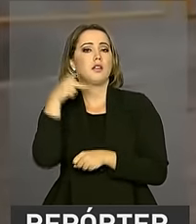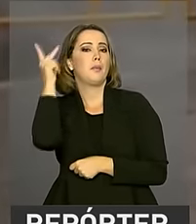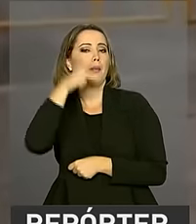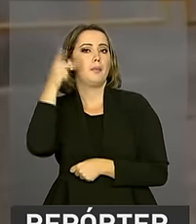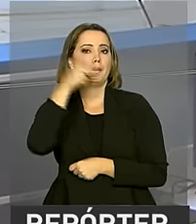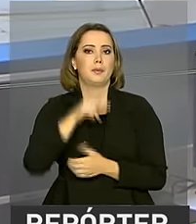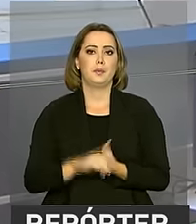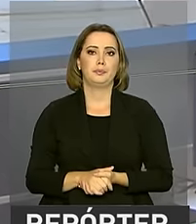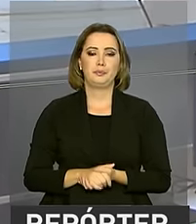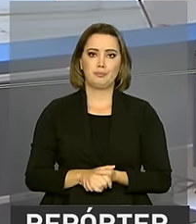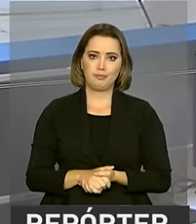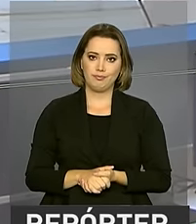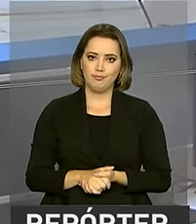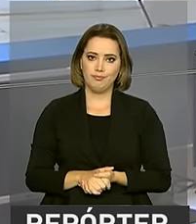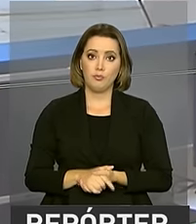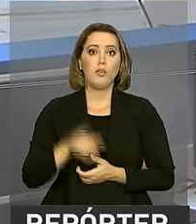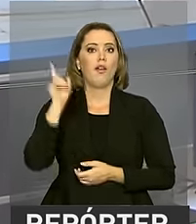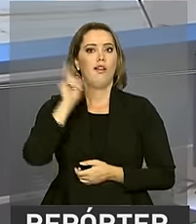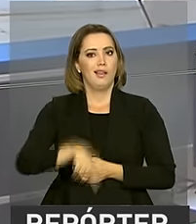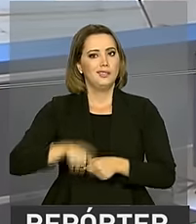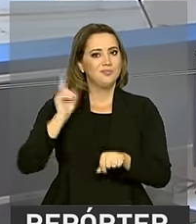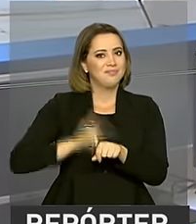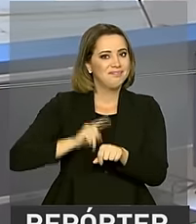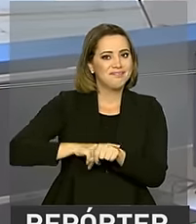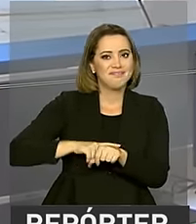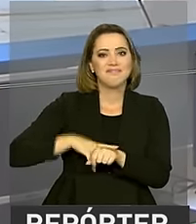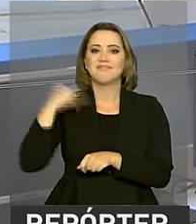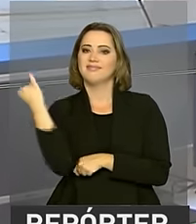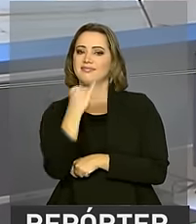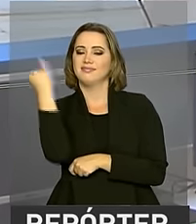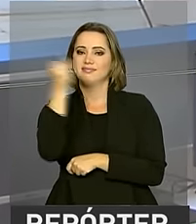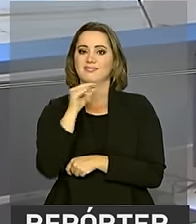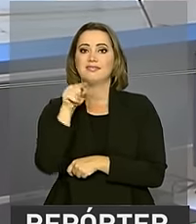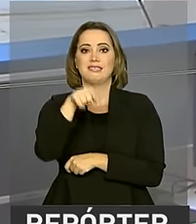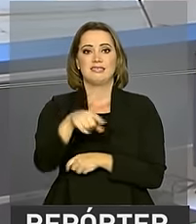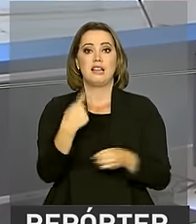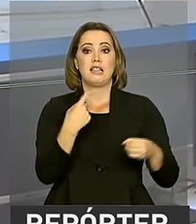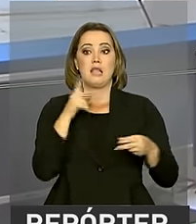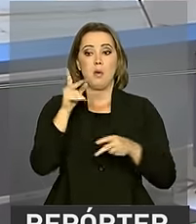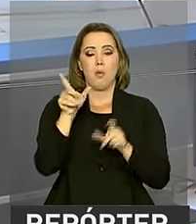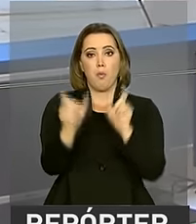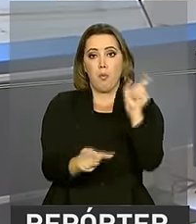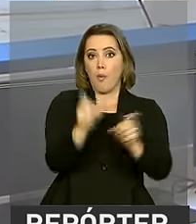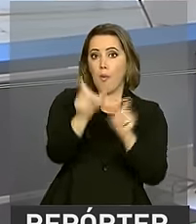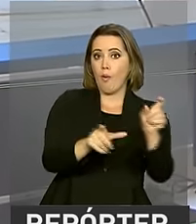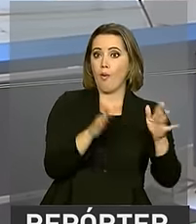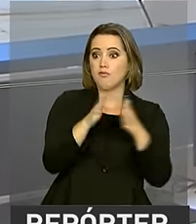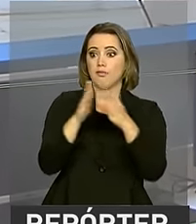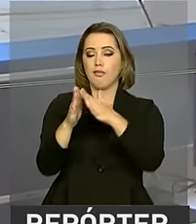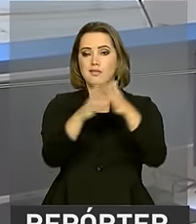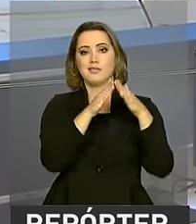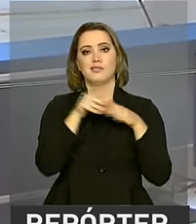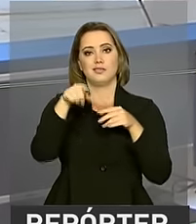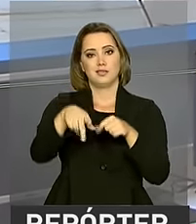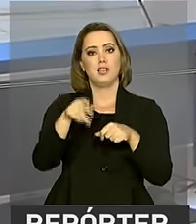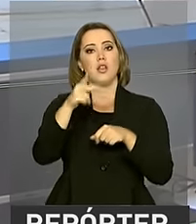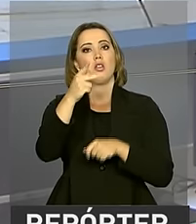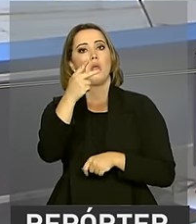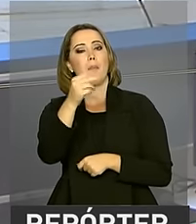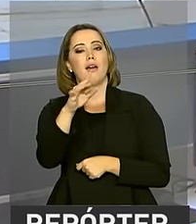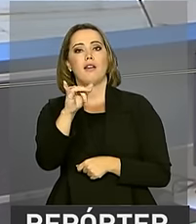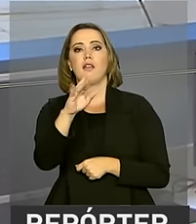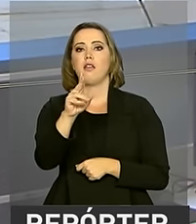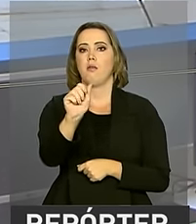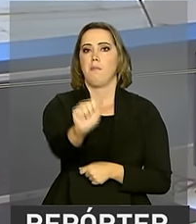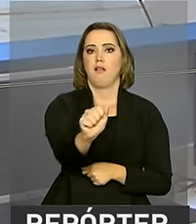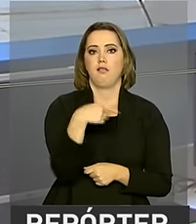Paraíba é momento histórico e os moradores do município de Monteiro na Paraíba comemoram a chegada da água na região que deve